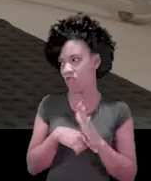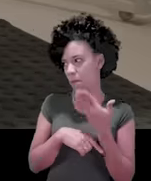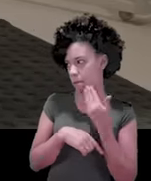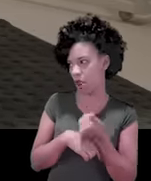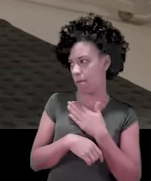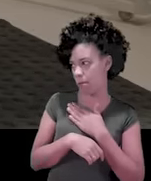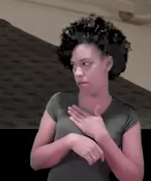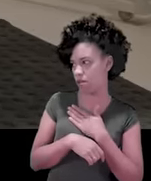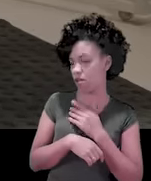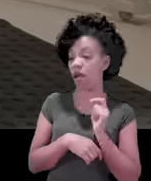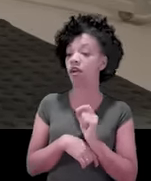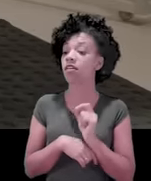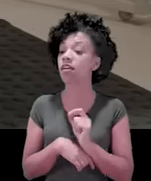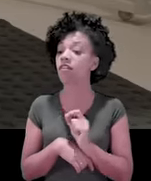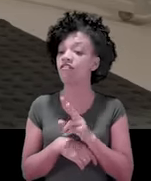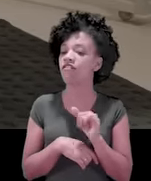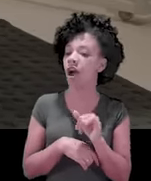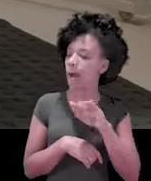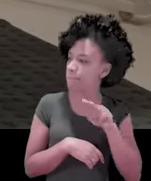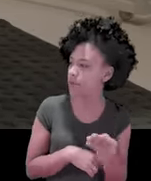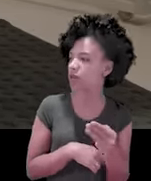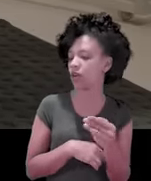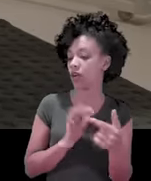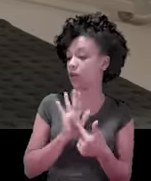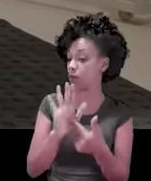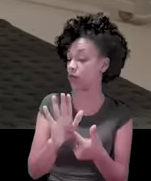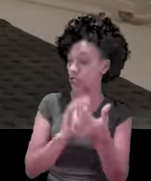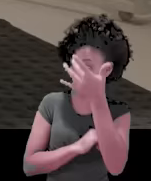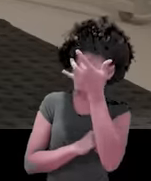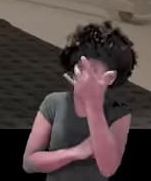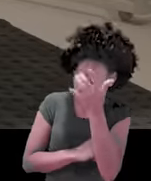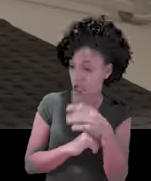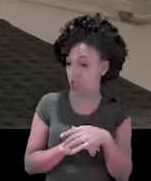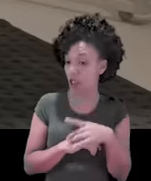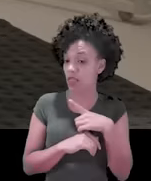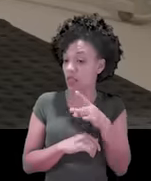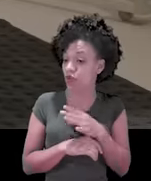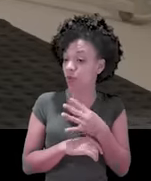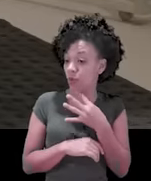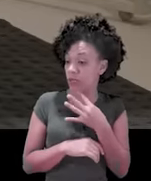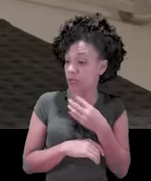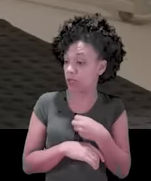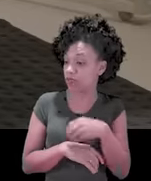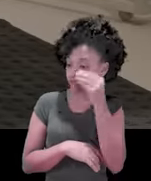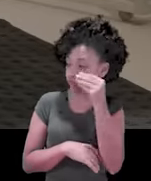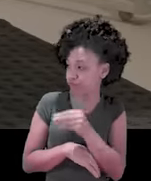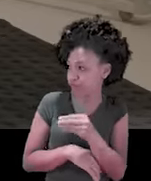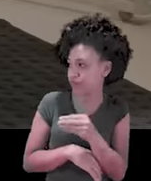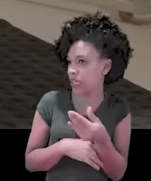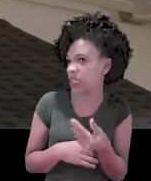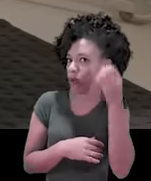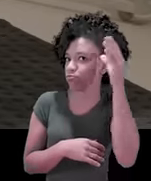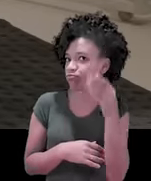filme para mim sobre isso temos quem vai ser milionário que mostra a história daquele indiano eu quero ficou milionário só com conhecimento inútil que ele tinha